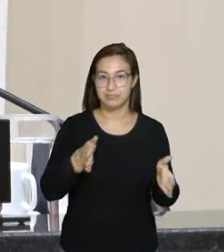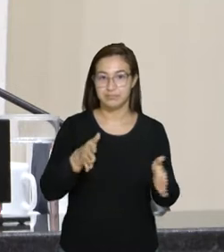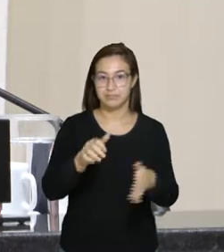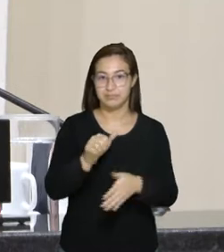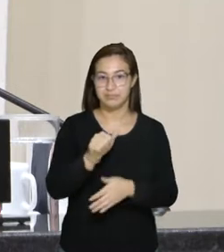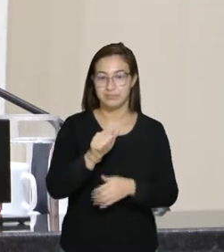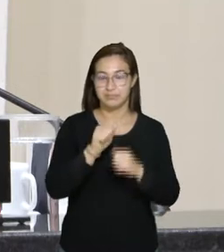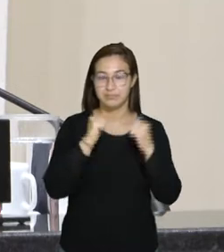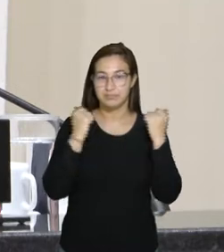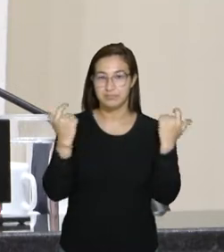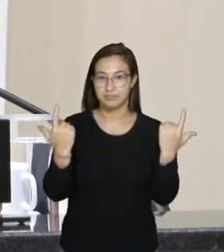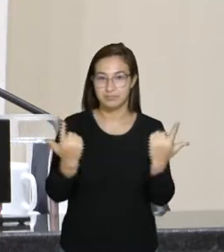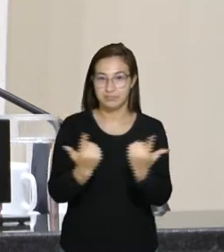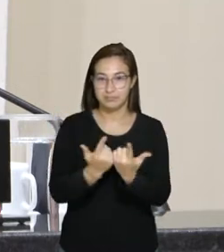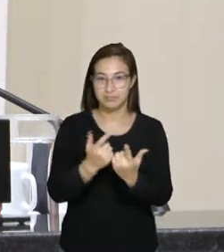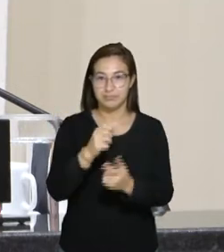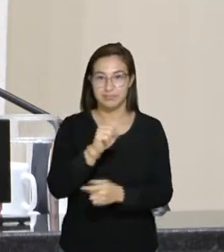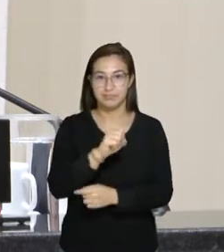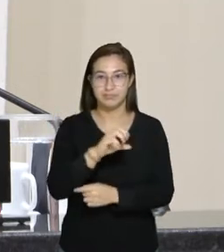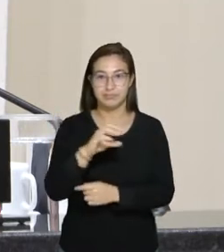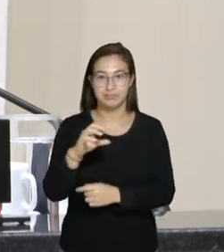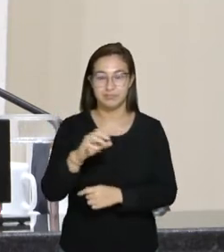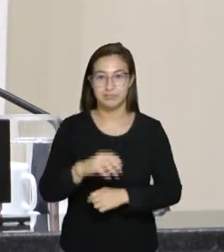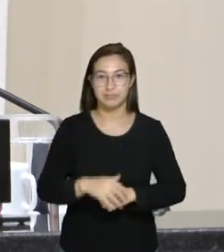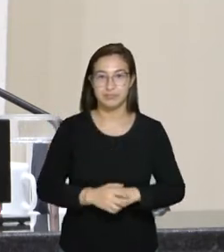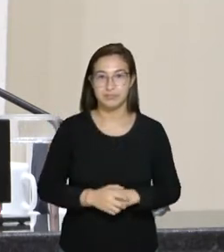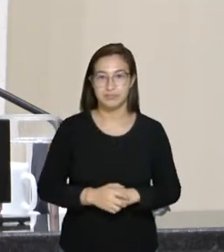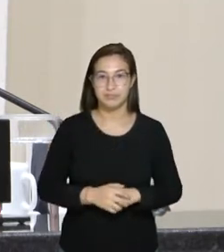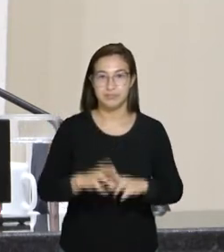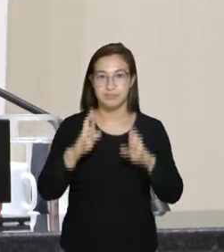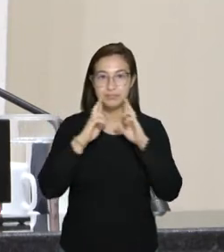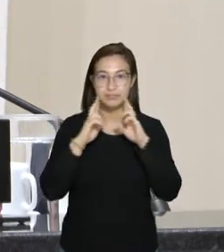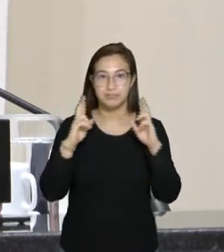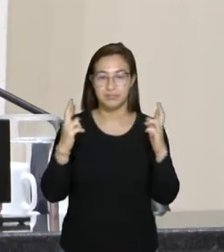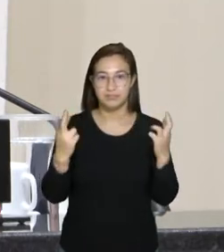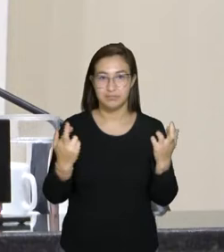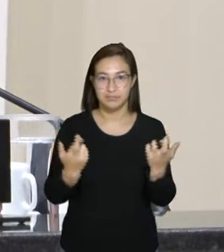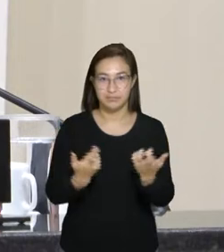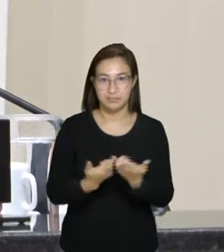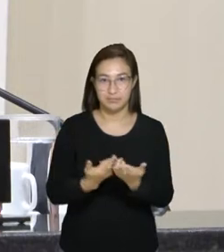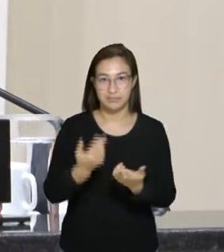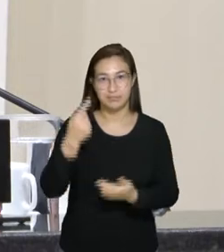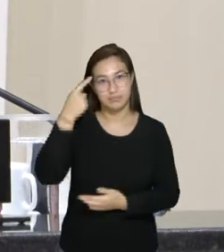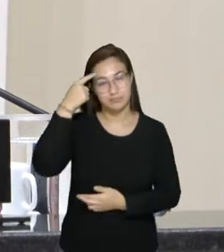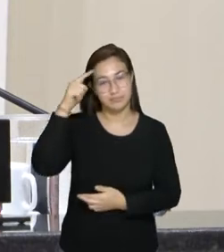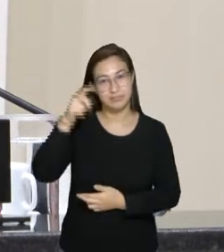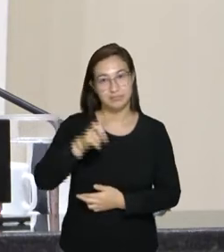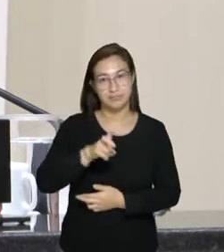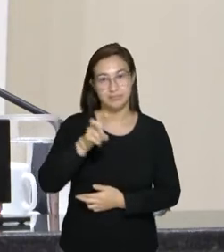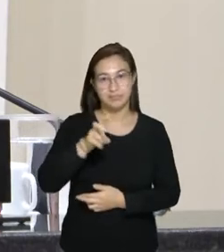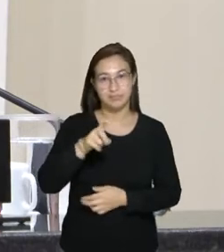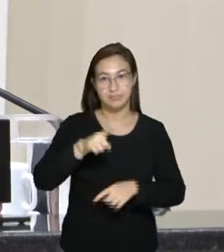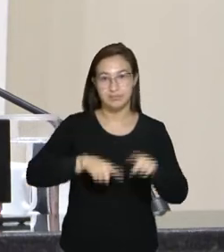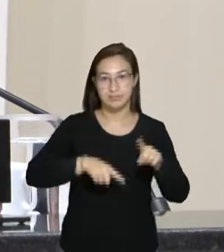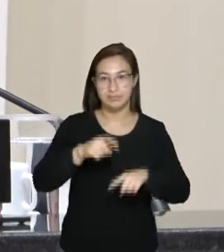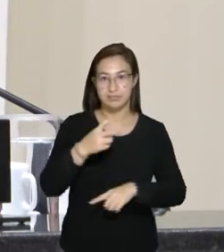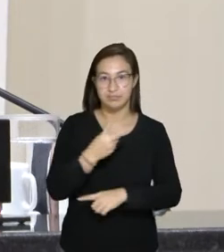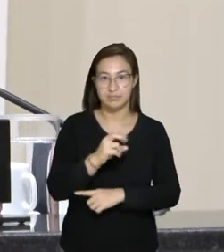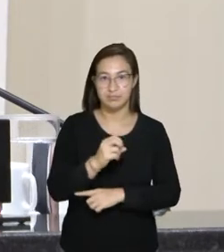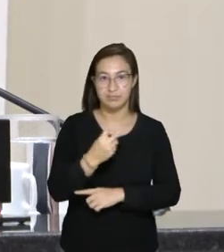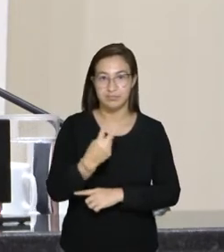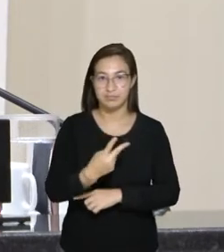da Assembleia Legislativa do Estado de Santa Catarina, realizada em 5 de julho de